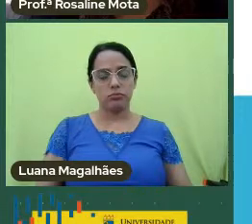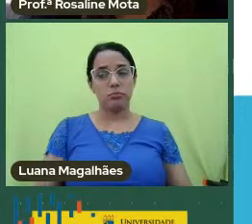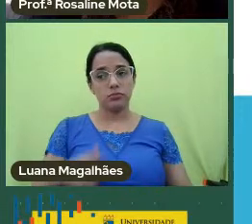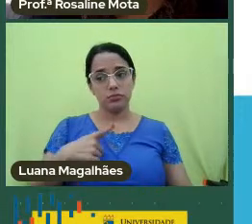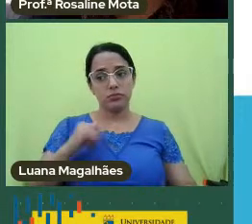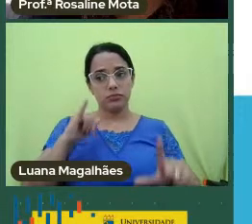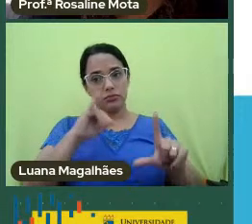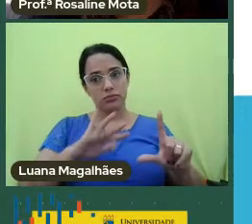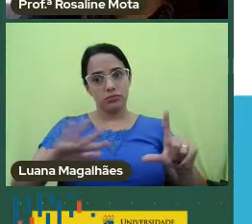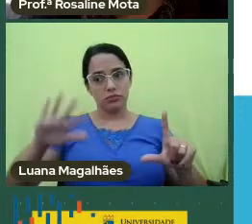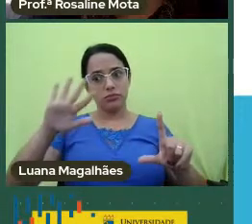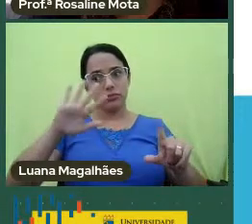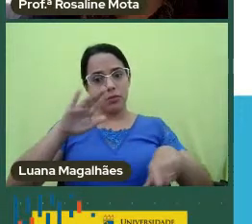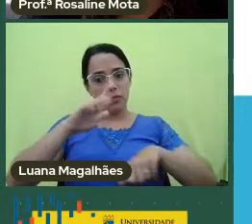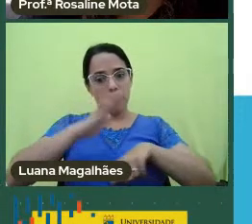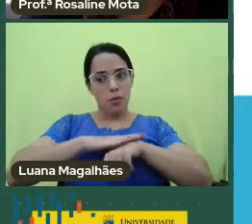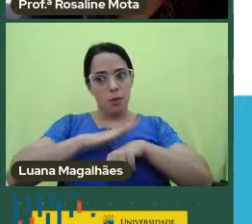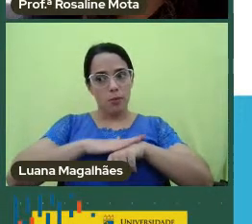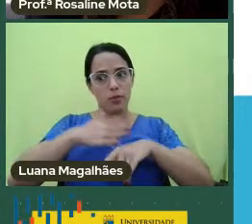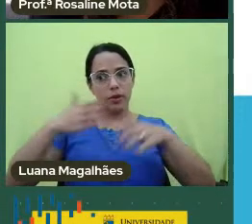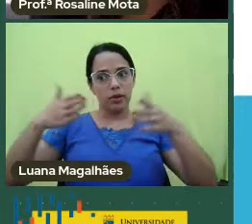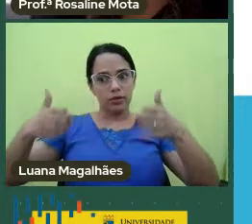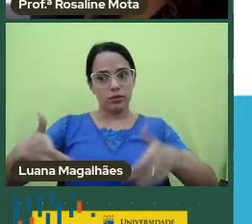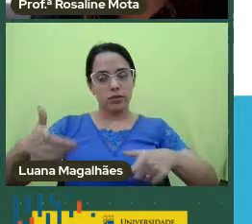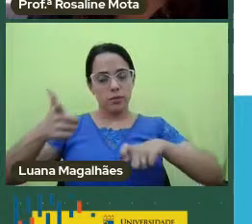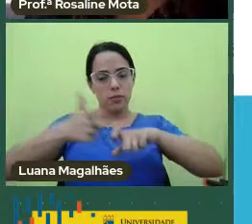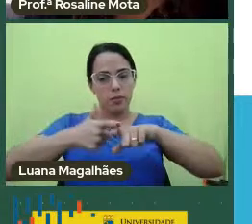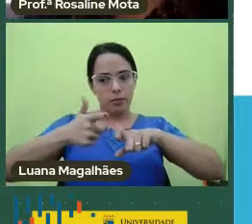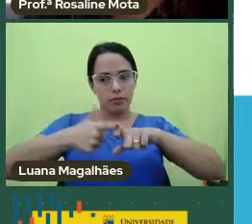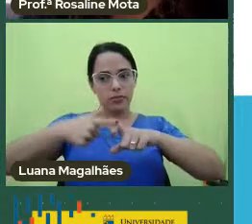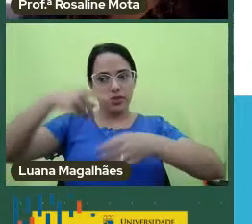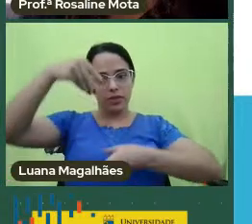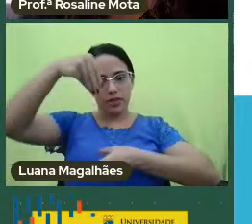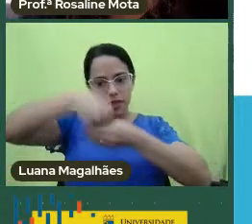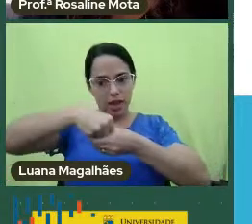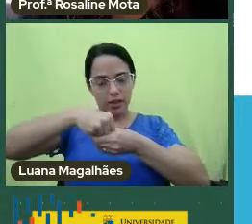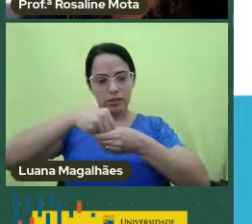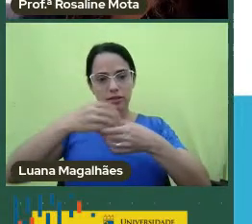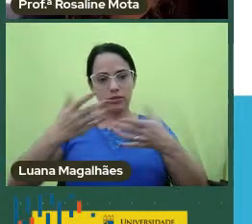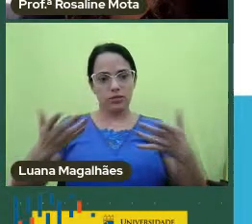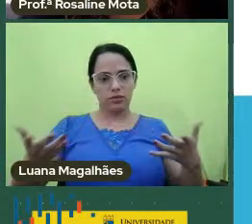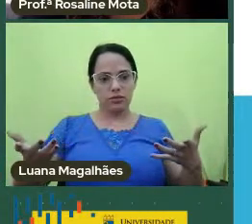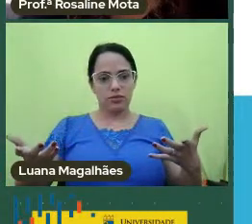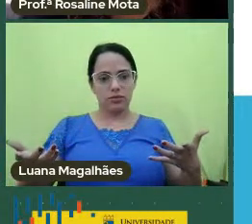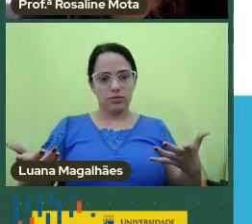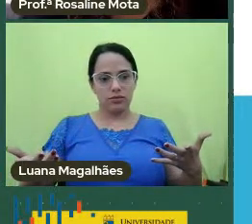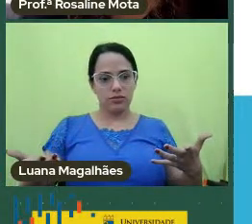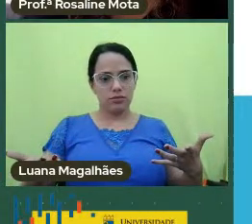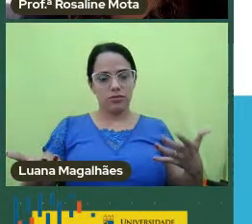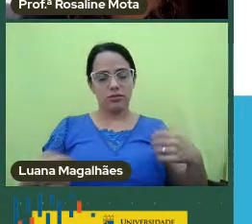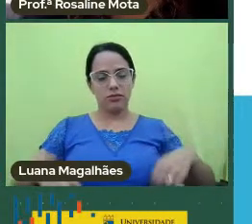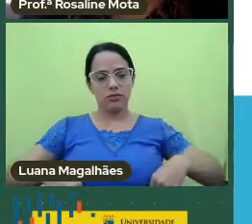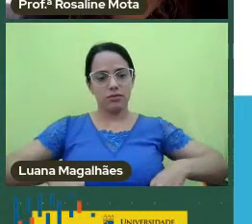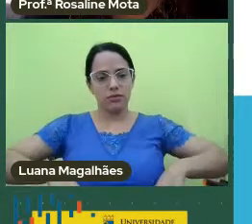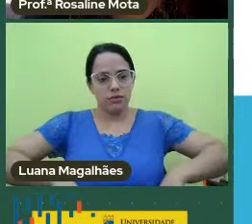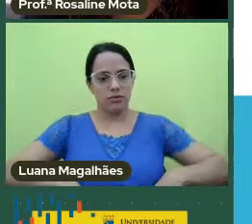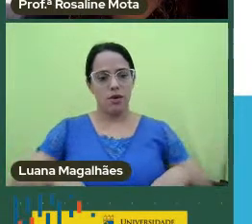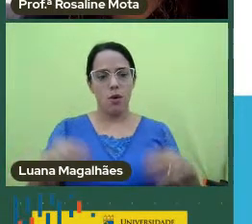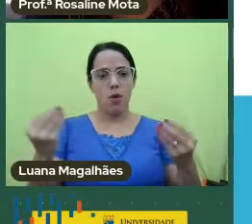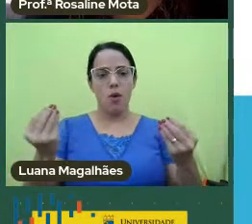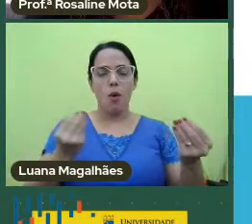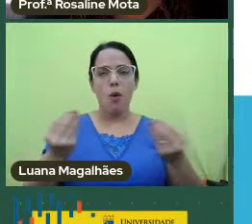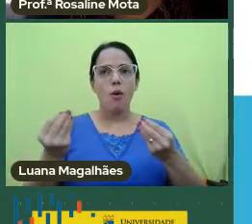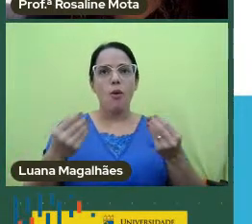que são imagens do paciente, imagens internas, inclusive, né? Então, como tratar